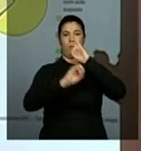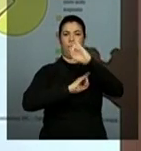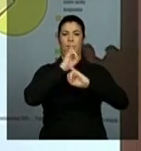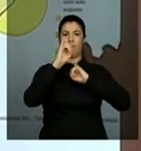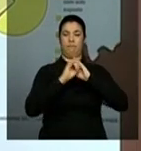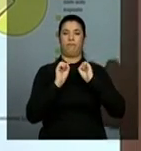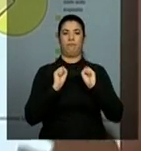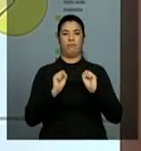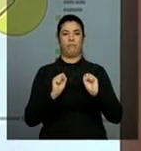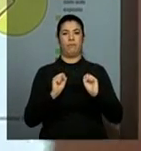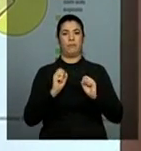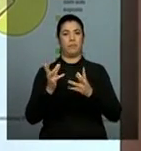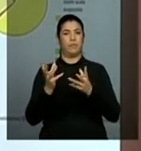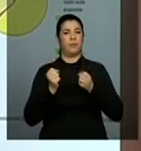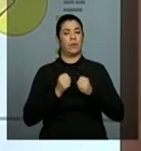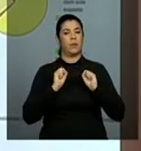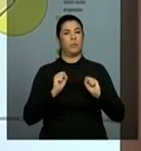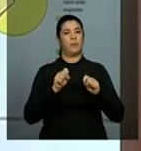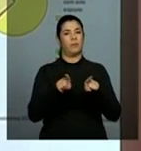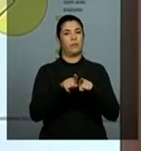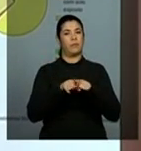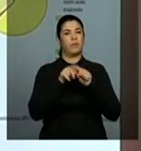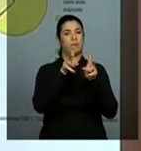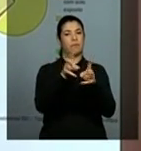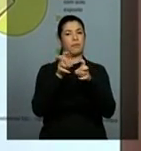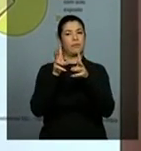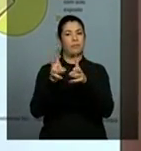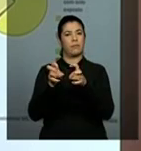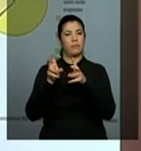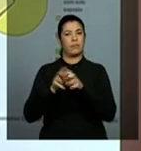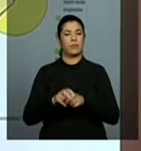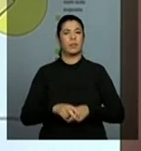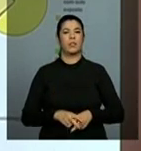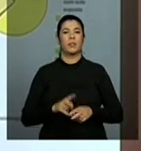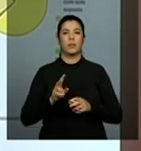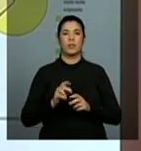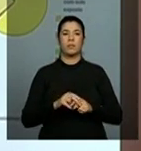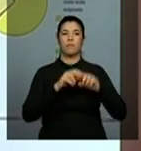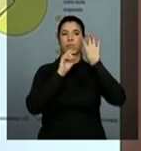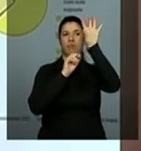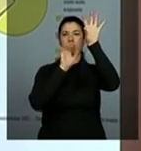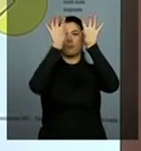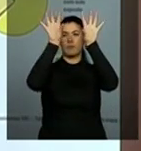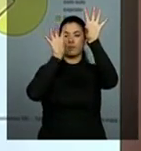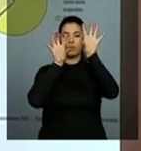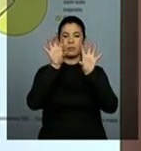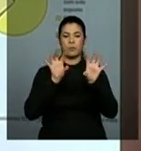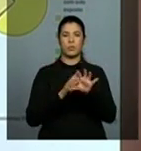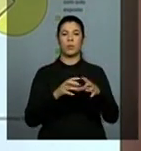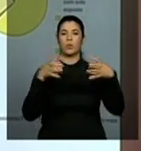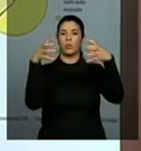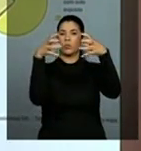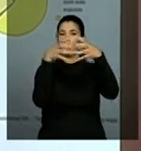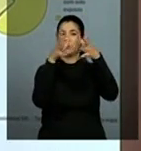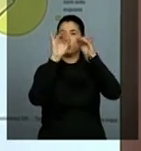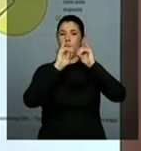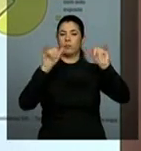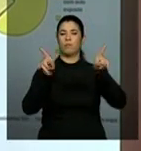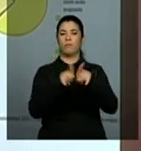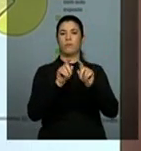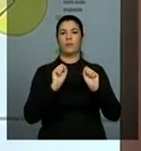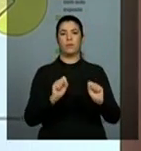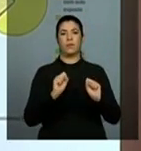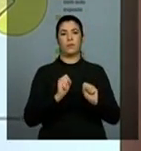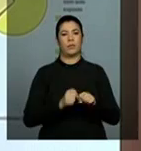isso, nós vamos poder extrair os recortes mais variados desse conjunto de informações, vamos poder entrar em